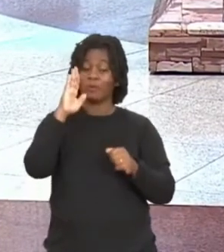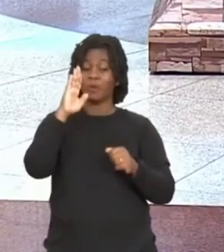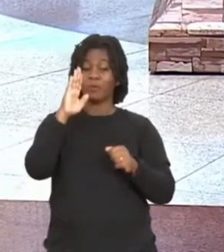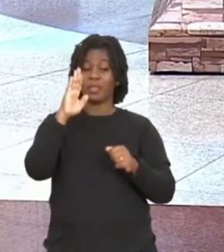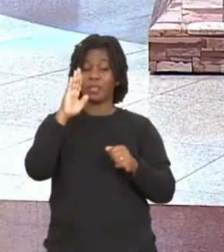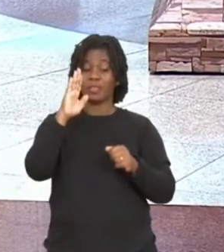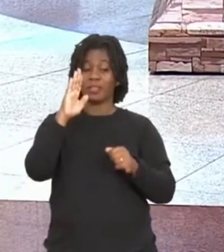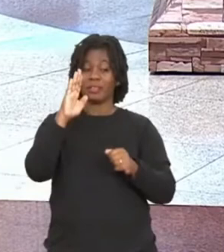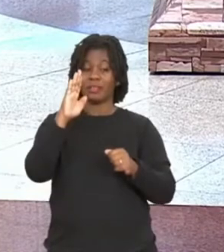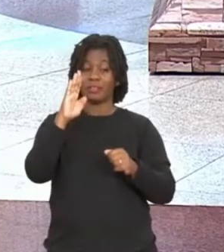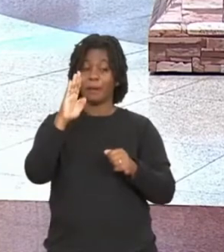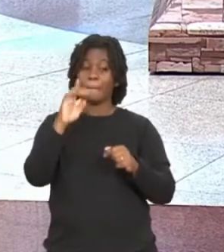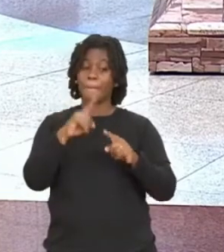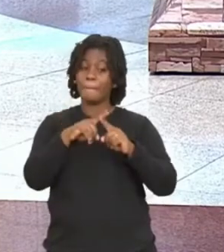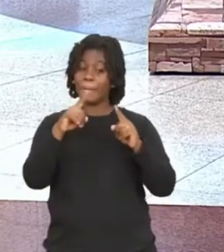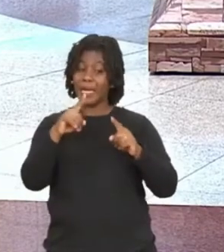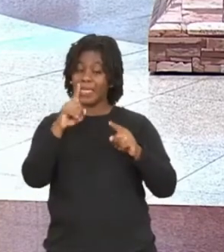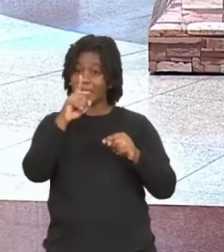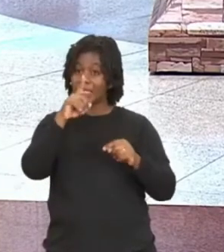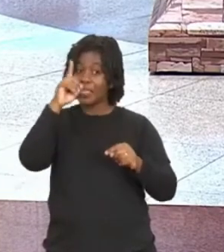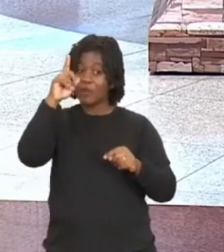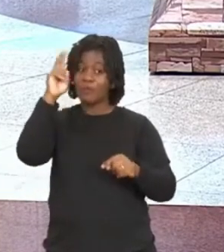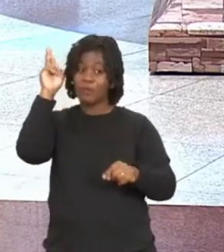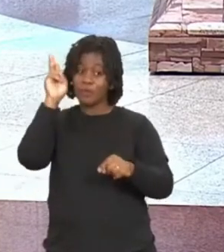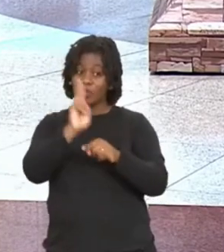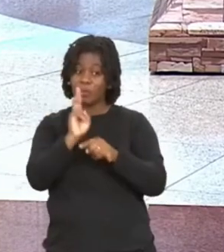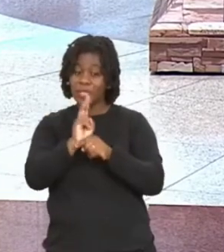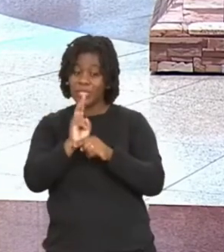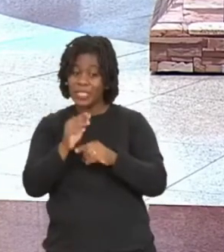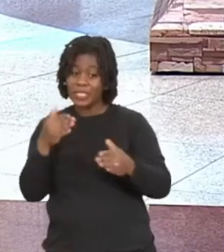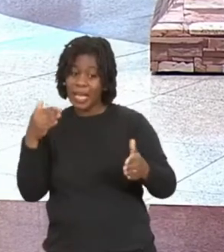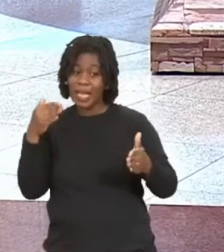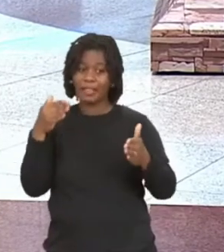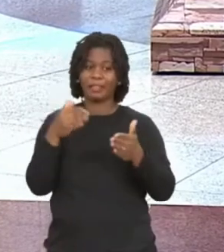prometido, mas eu não vou te deixar até cumprir.